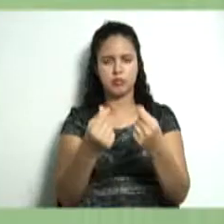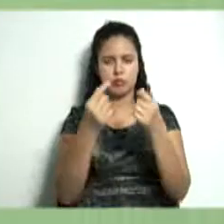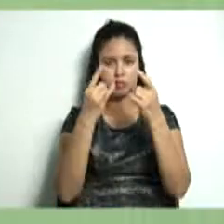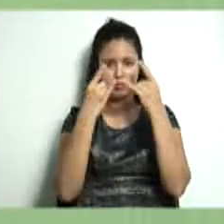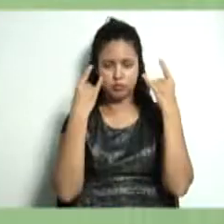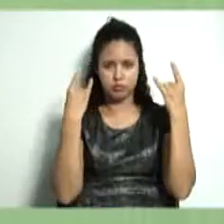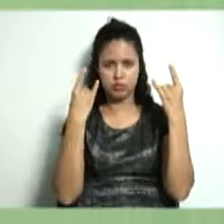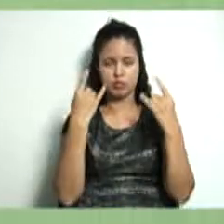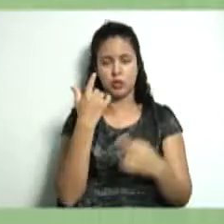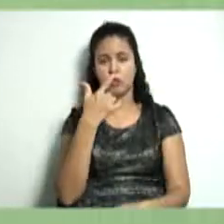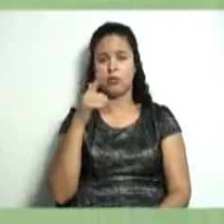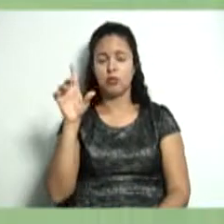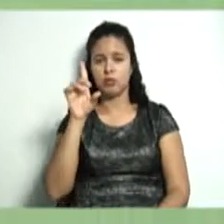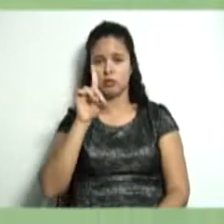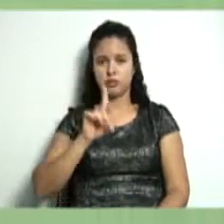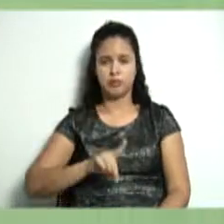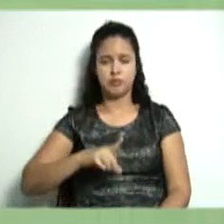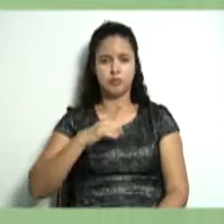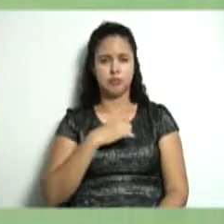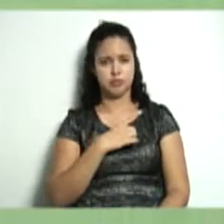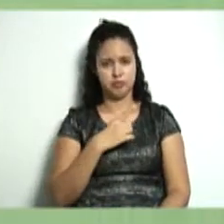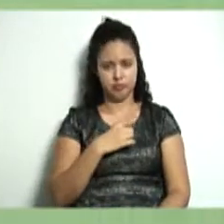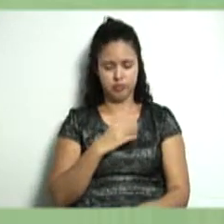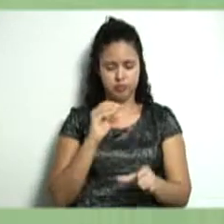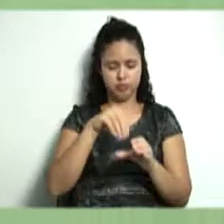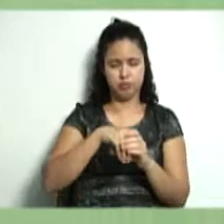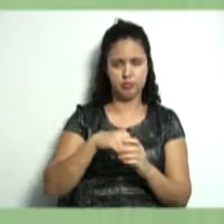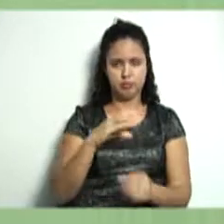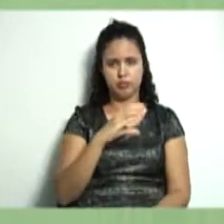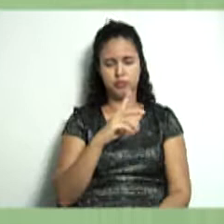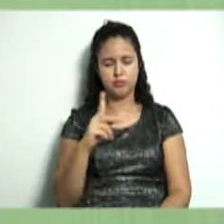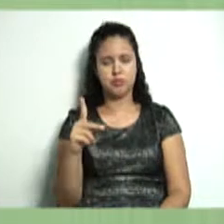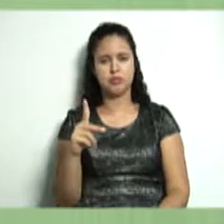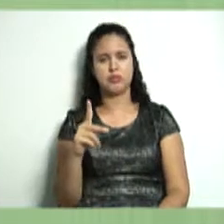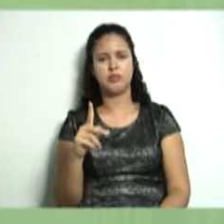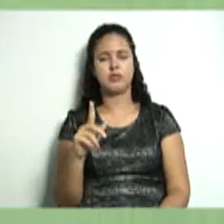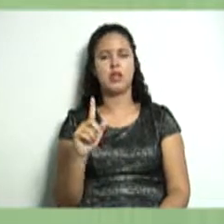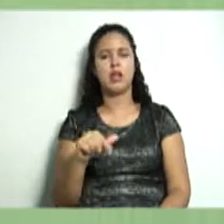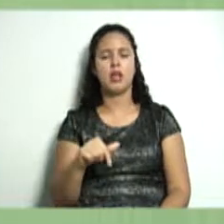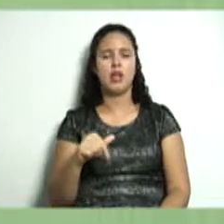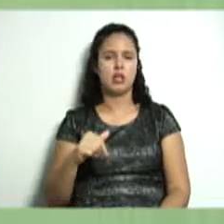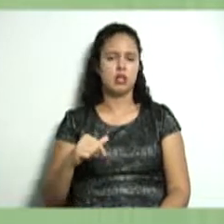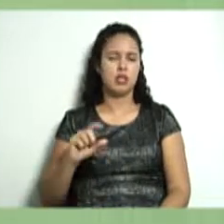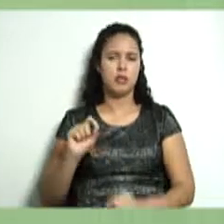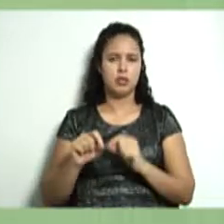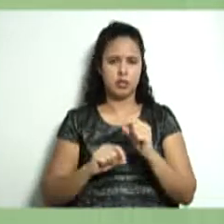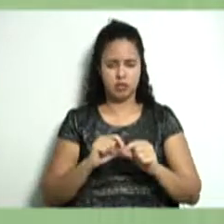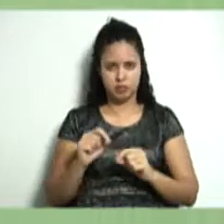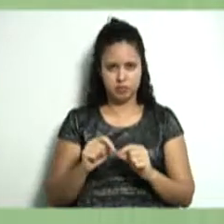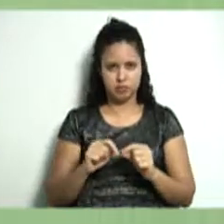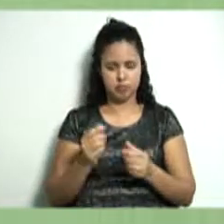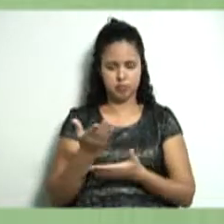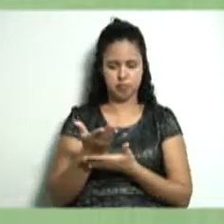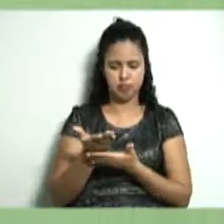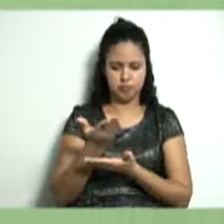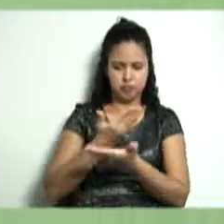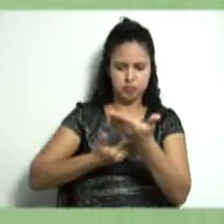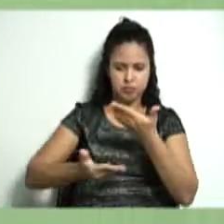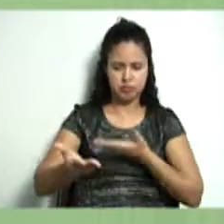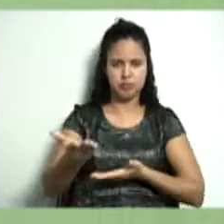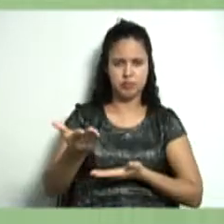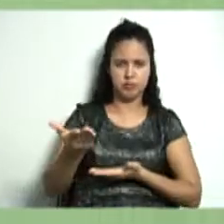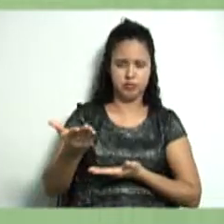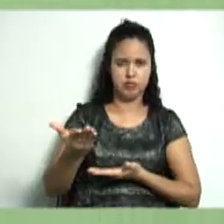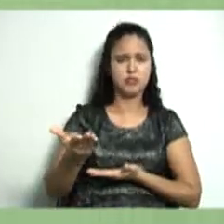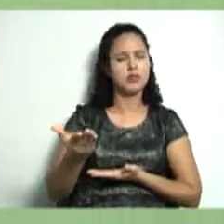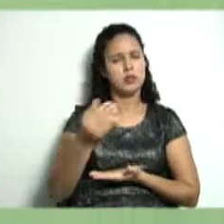Outro direito que eu tenho dentro da cooperativa é aferir retorno proporcional das sobras